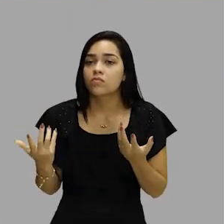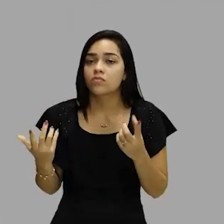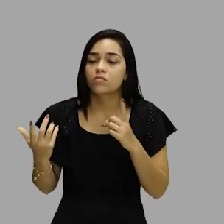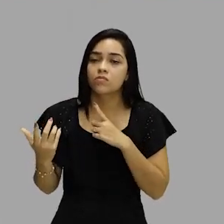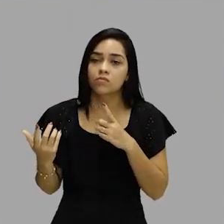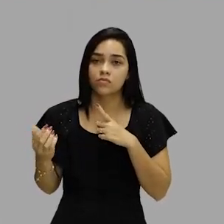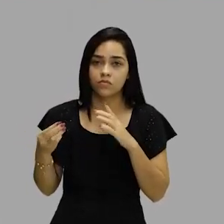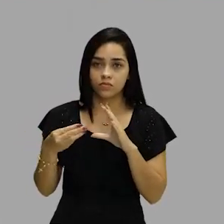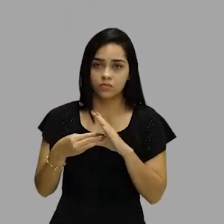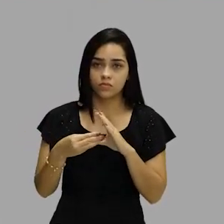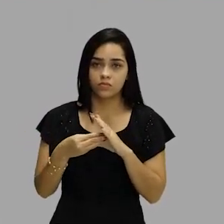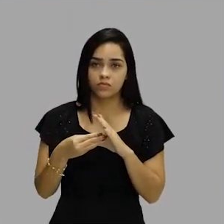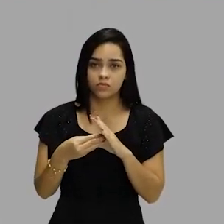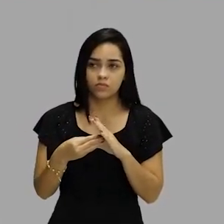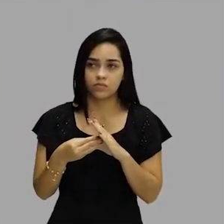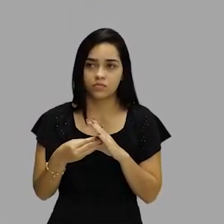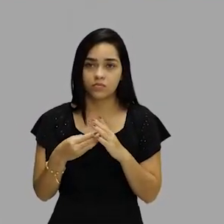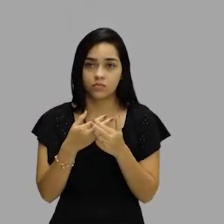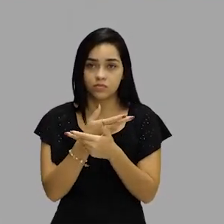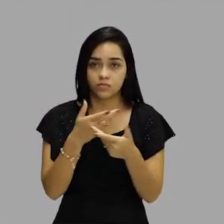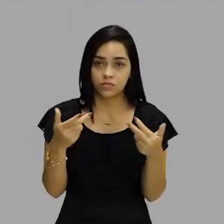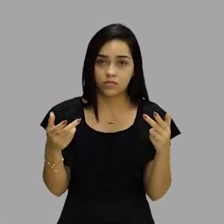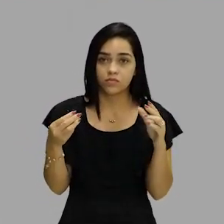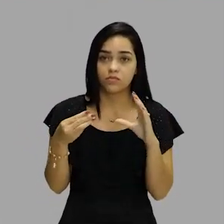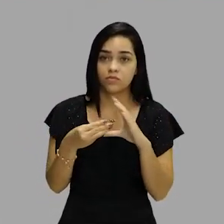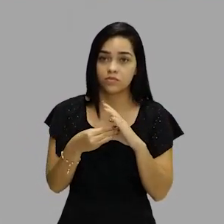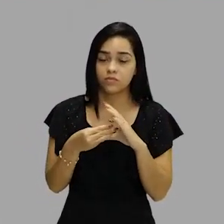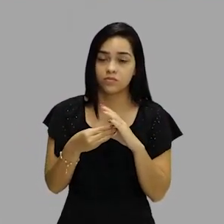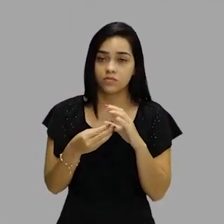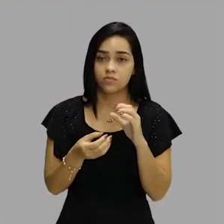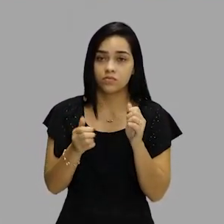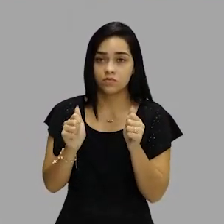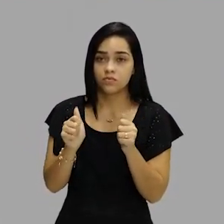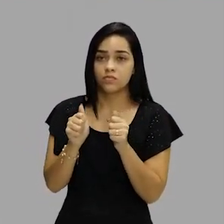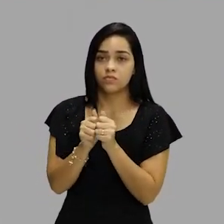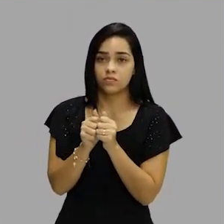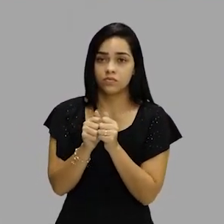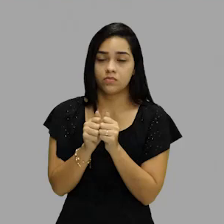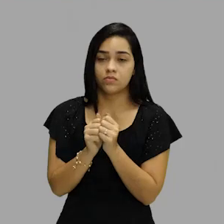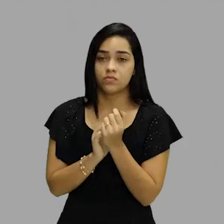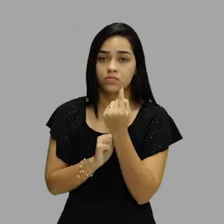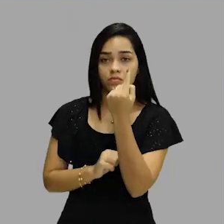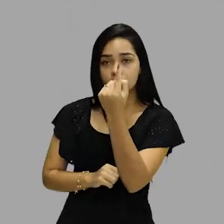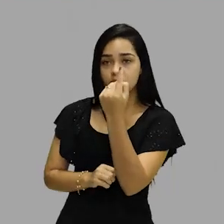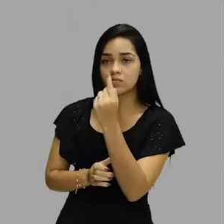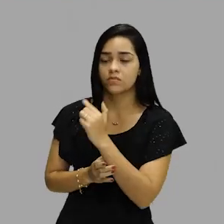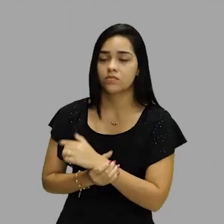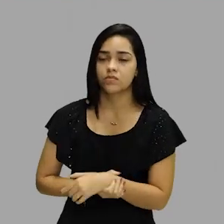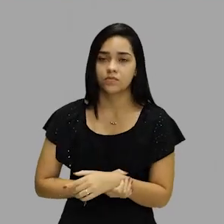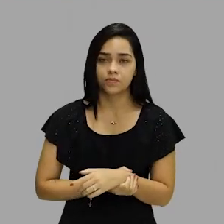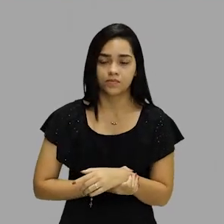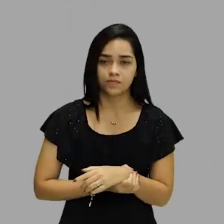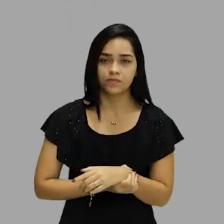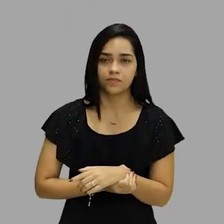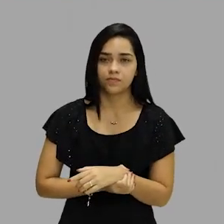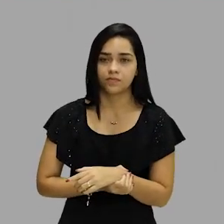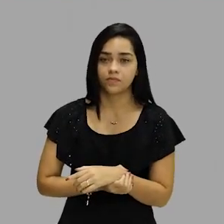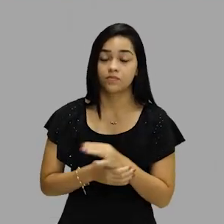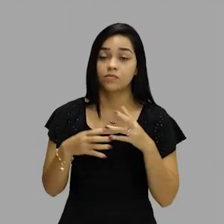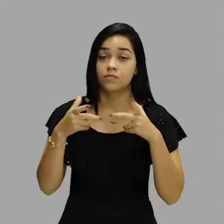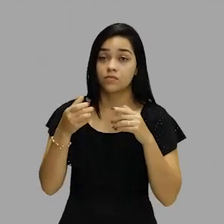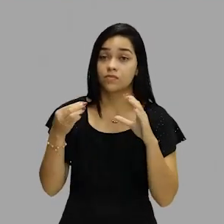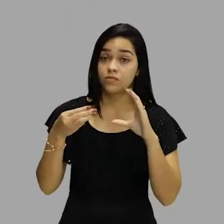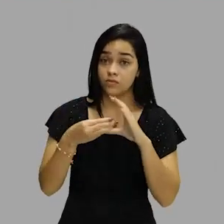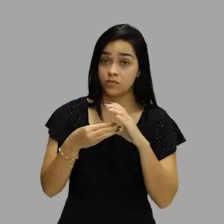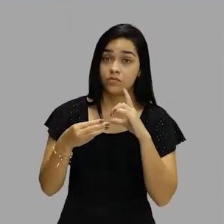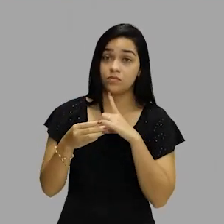uma célula, aliás, quando várias células se fundem, formando uma única célula. Cada